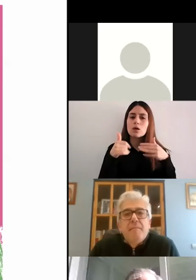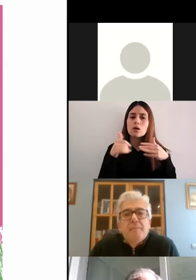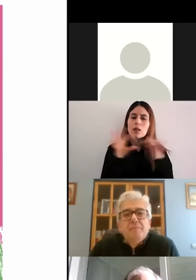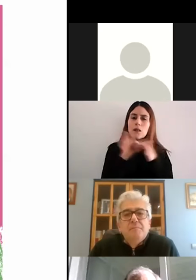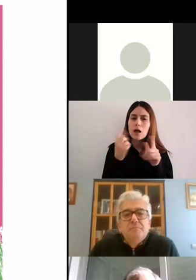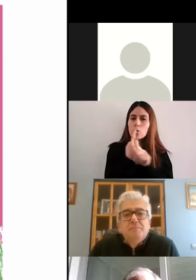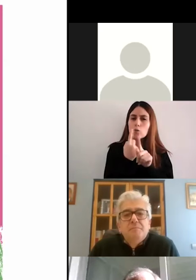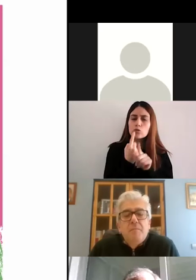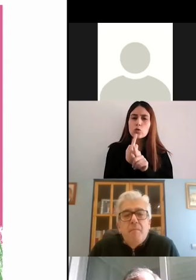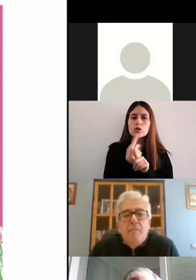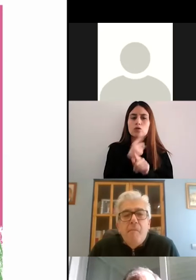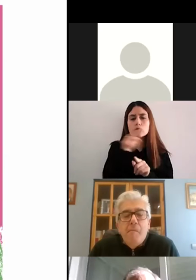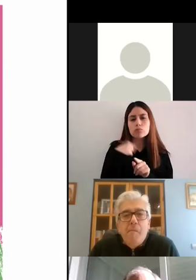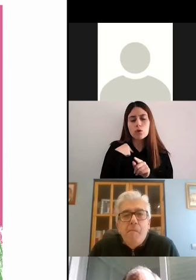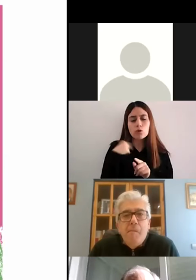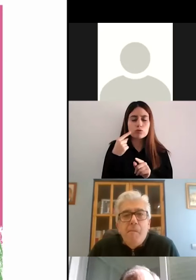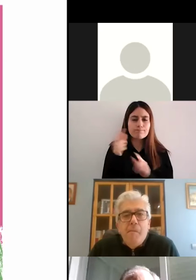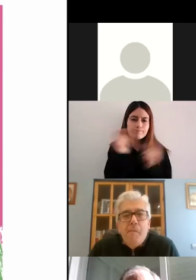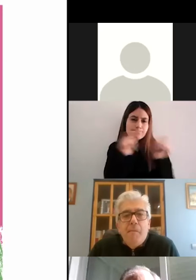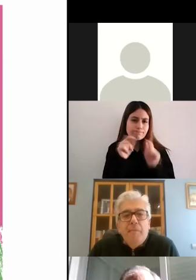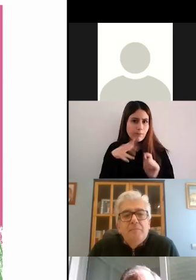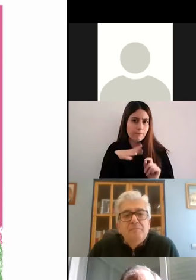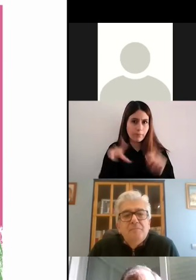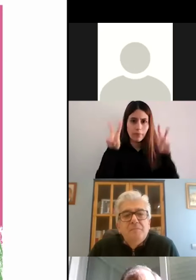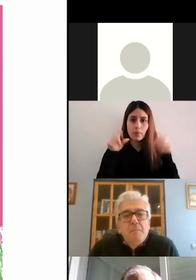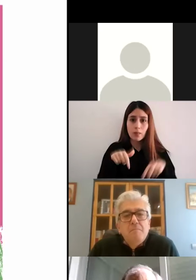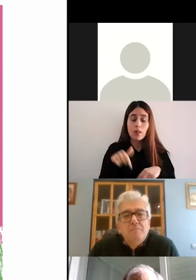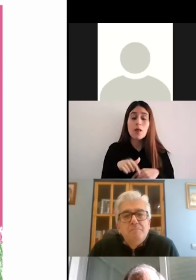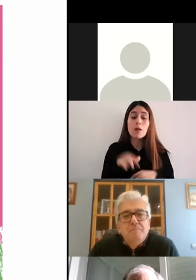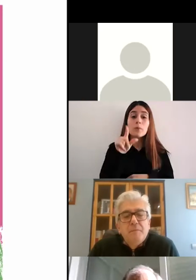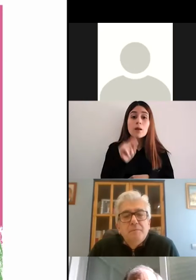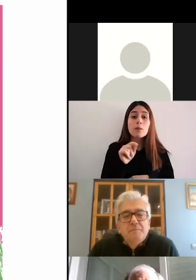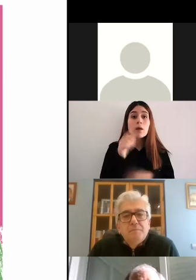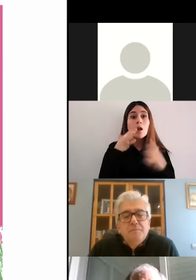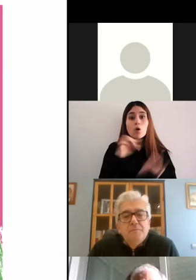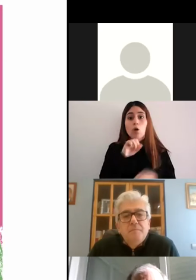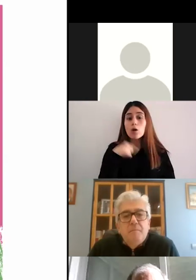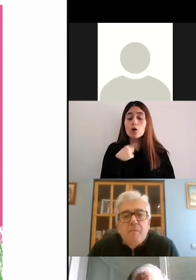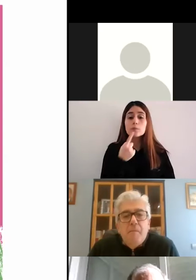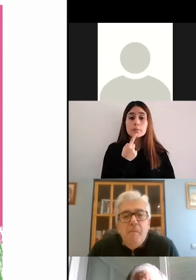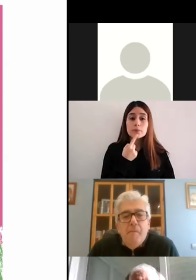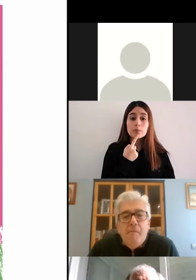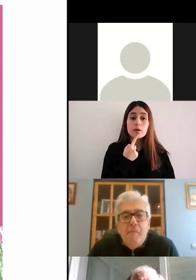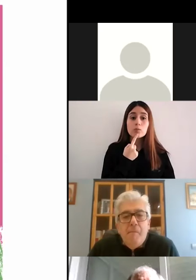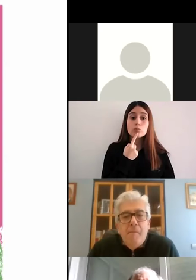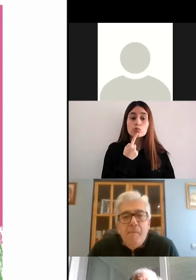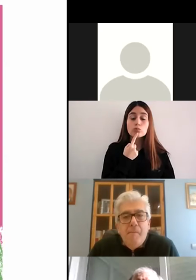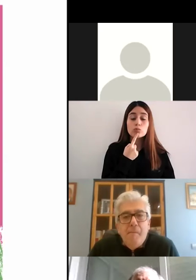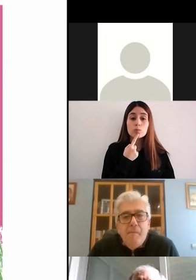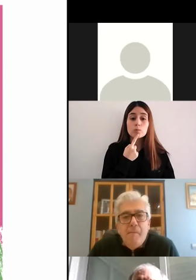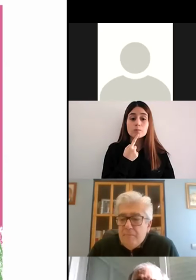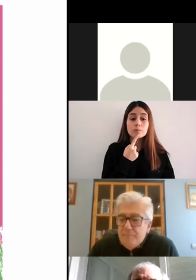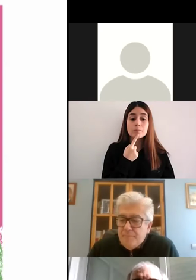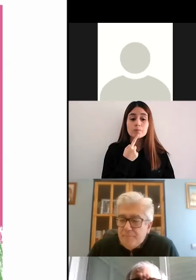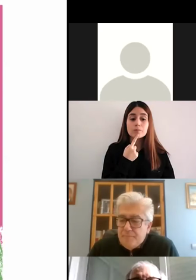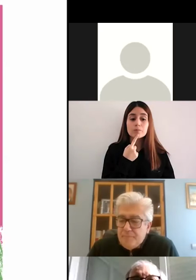é e que nos propomos, e naturalmente percebermos que com esta questão